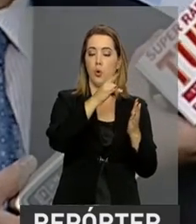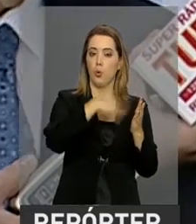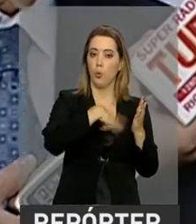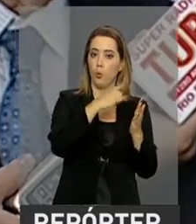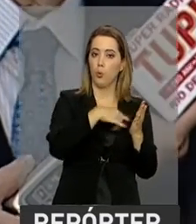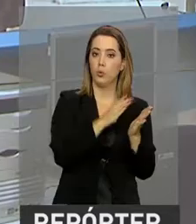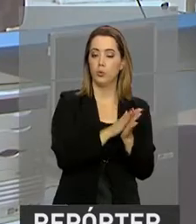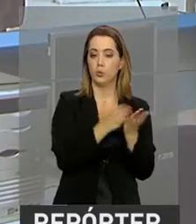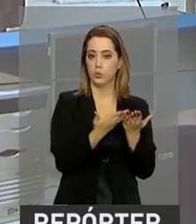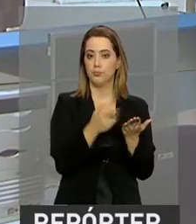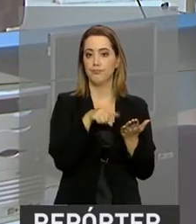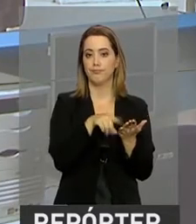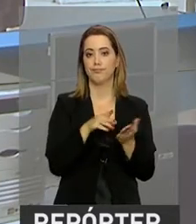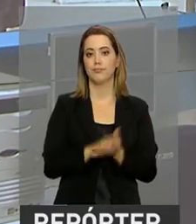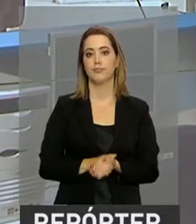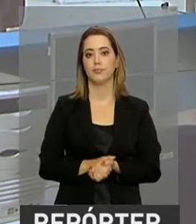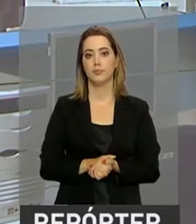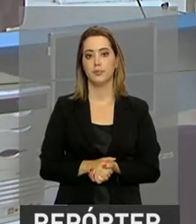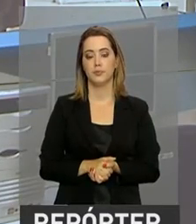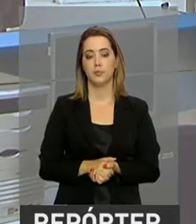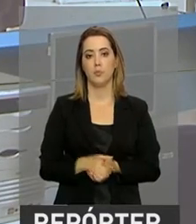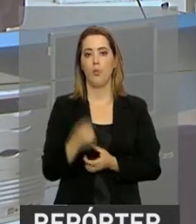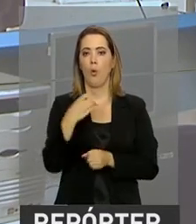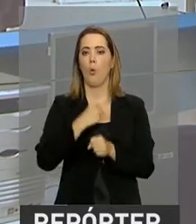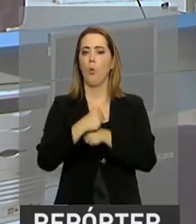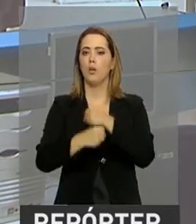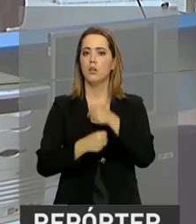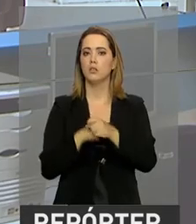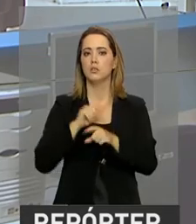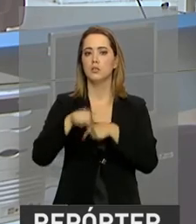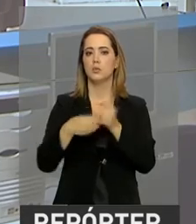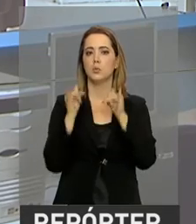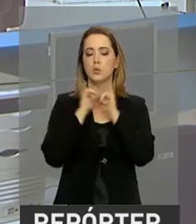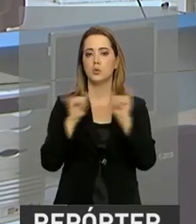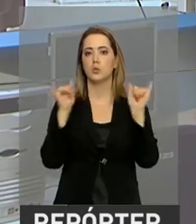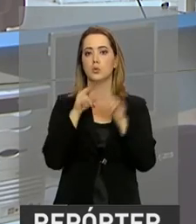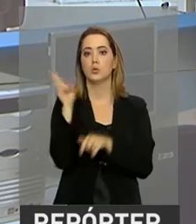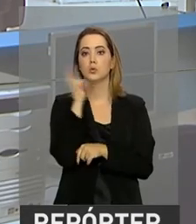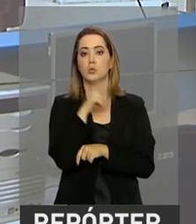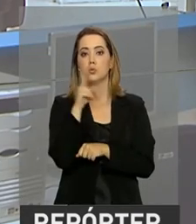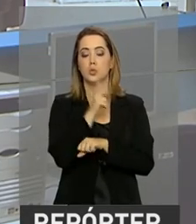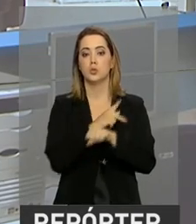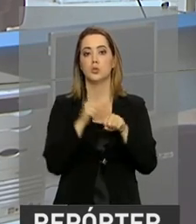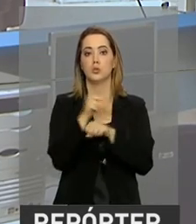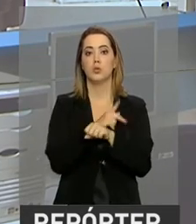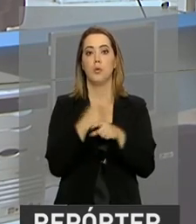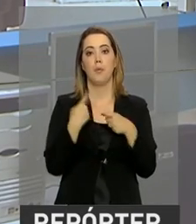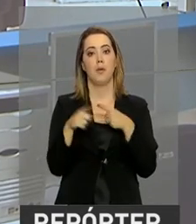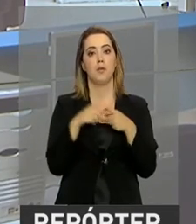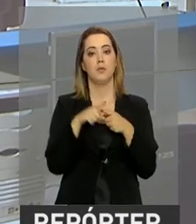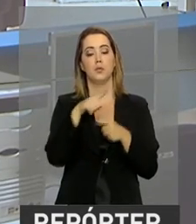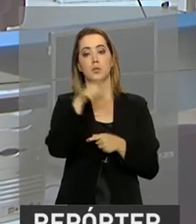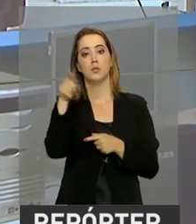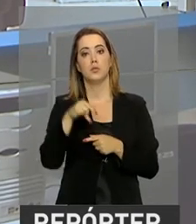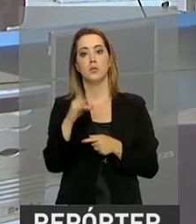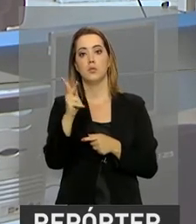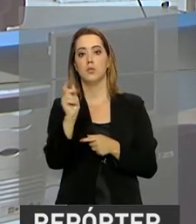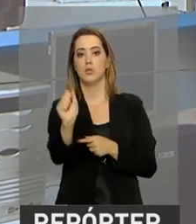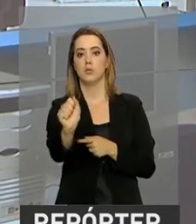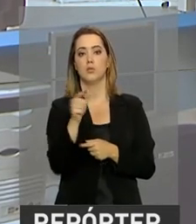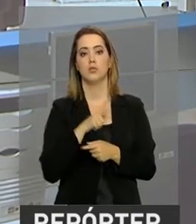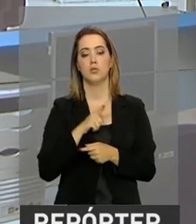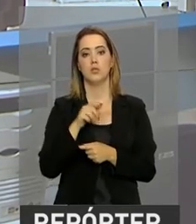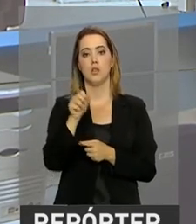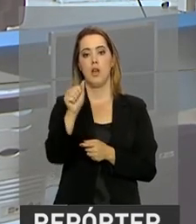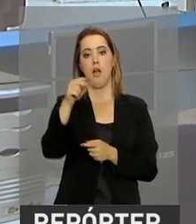porque o brasil precisa de um ano após o anúncio de emergência no país por conta da epidemia dise que a agência nacional de